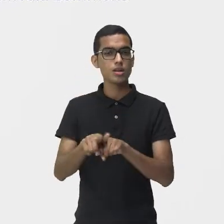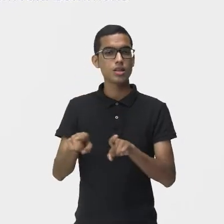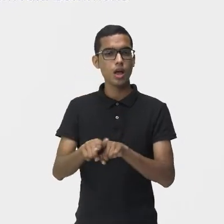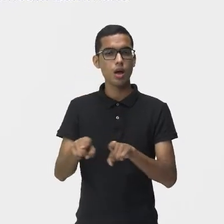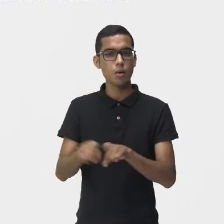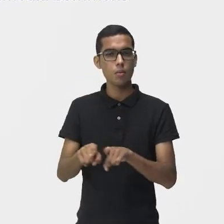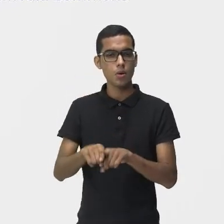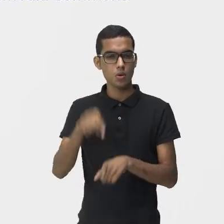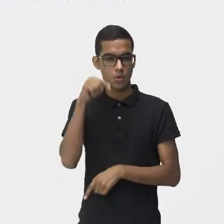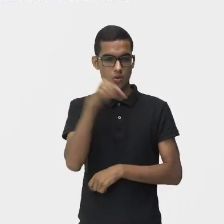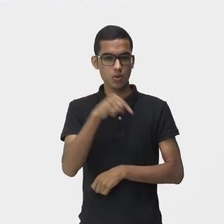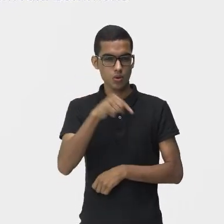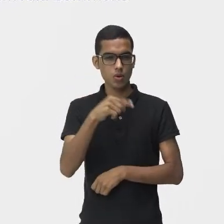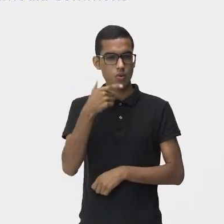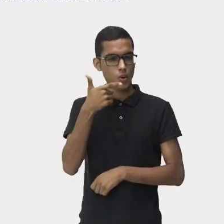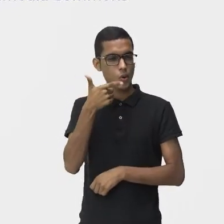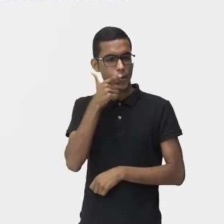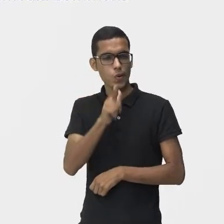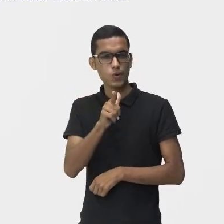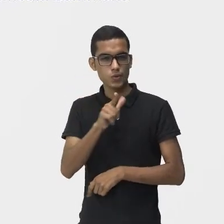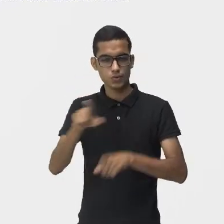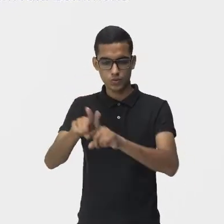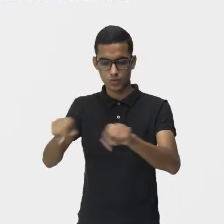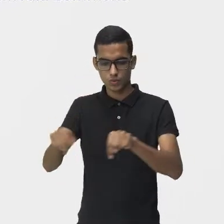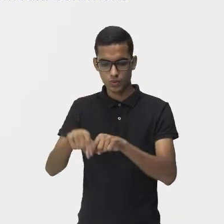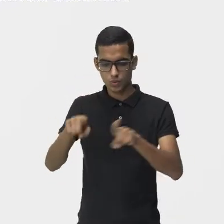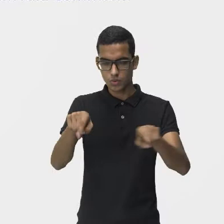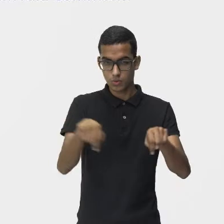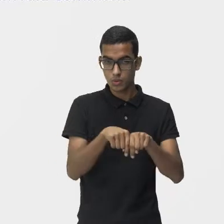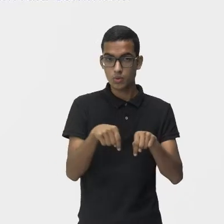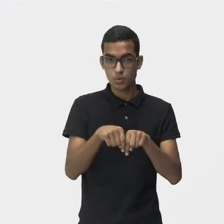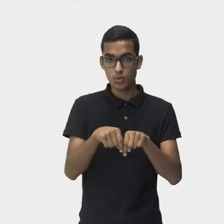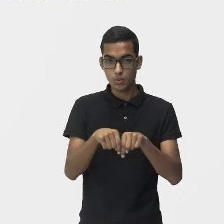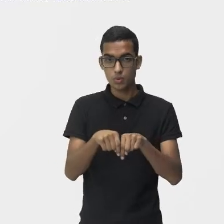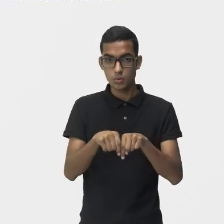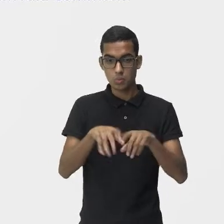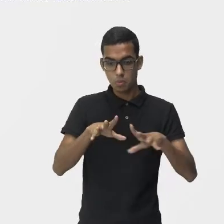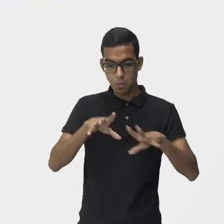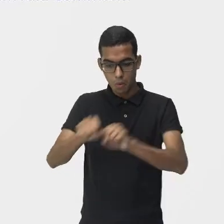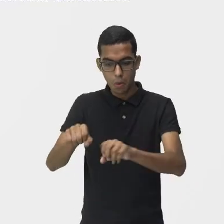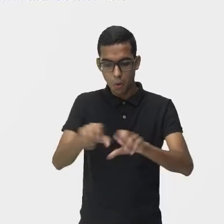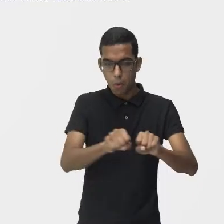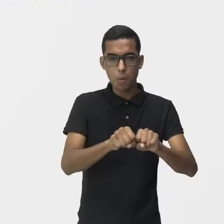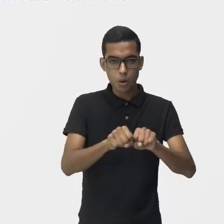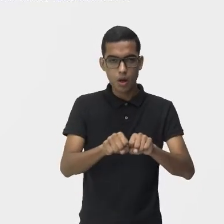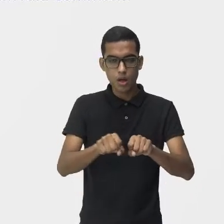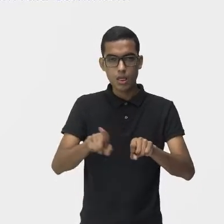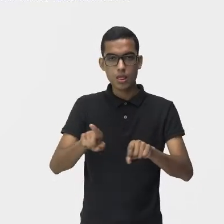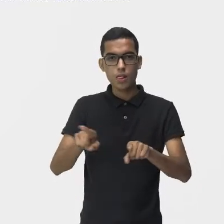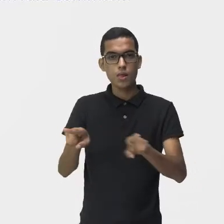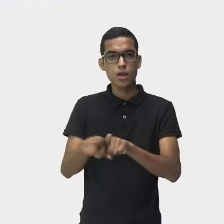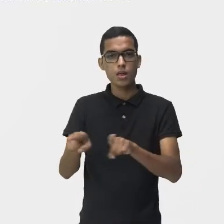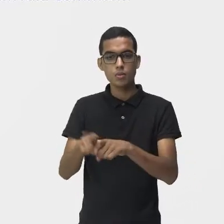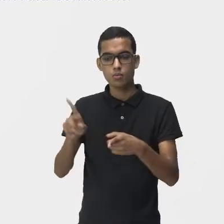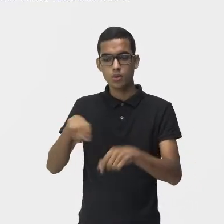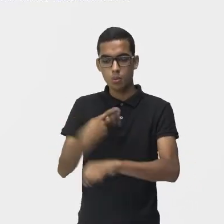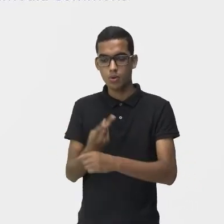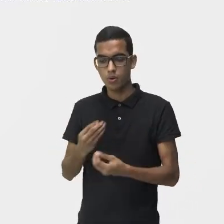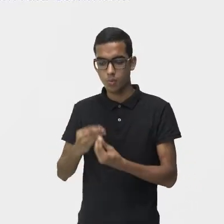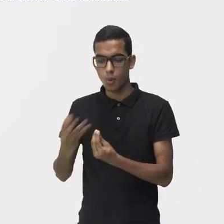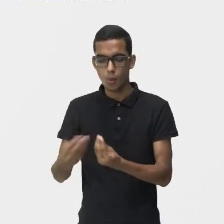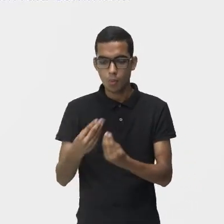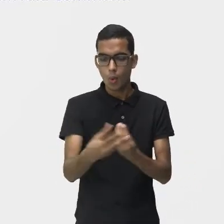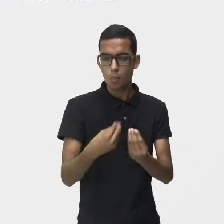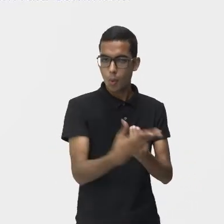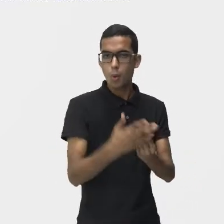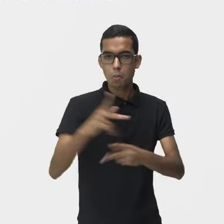de grandes proprietários de terra, e distribuindo para a população que não tinham terra. Nós vamos ver também o ensino primário